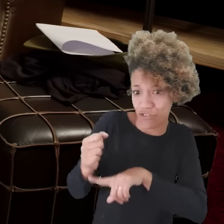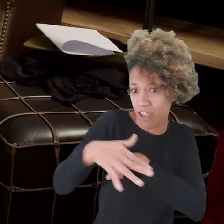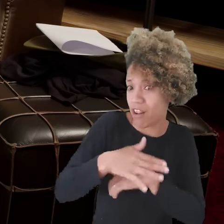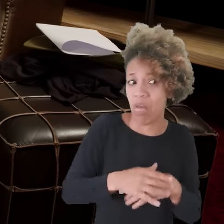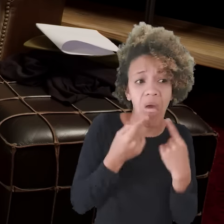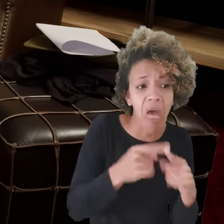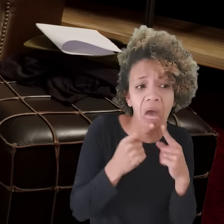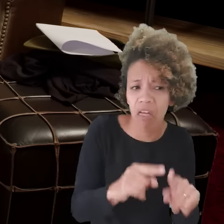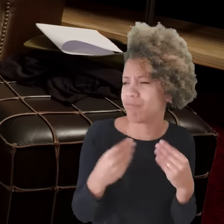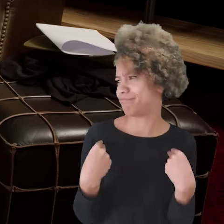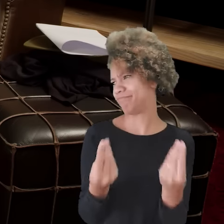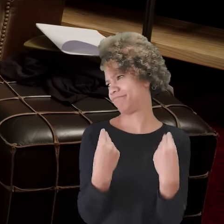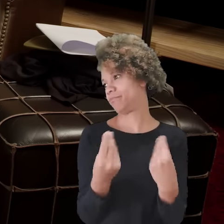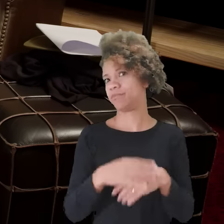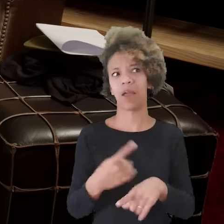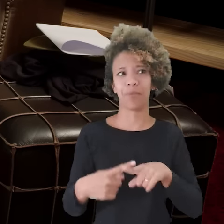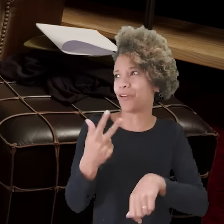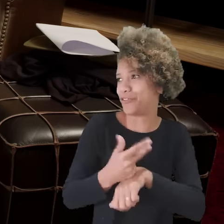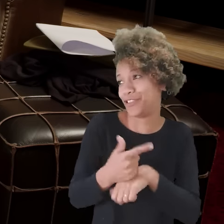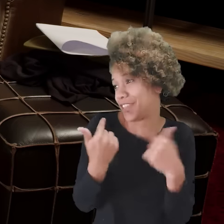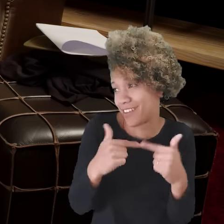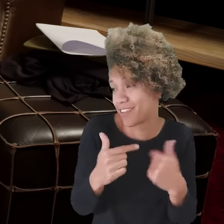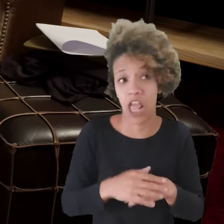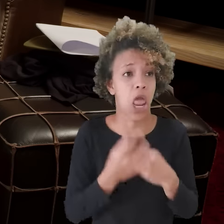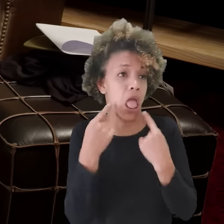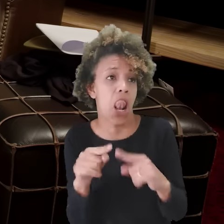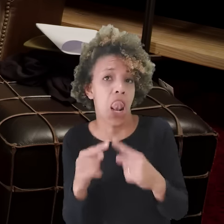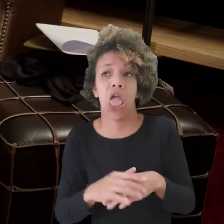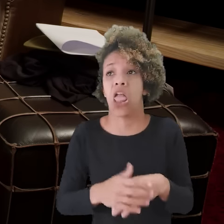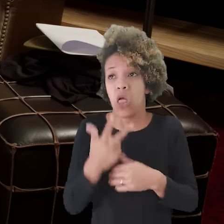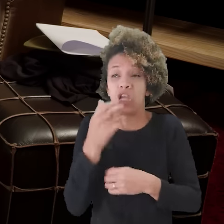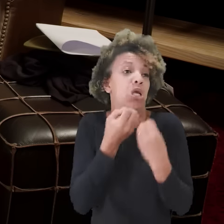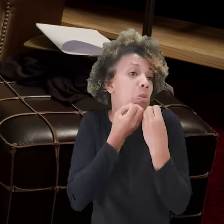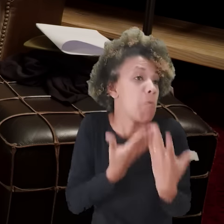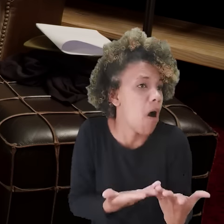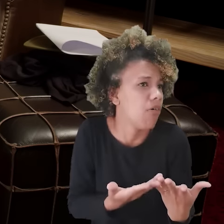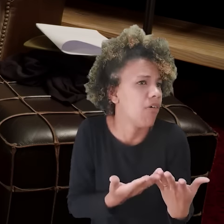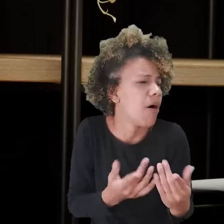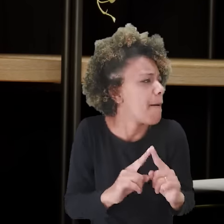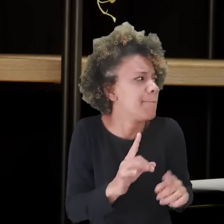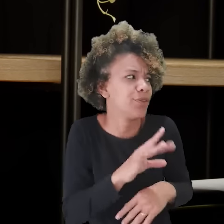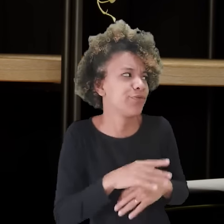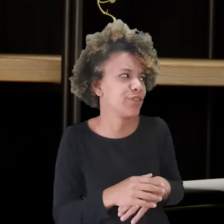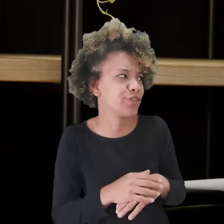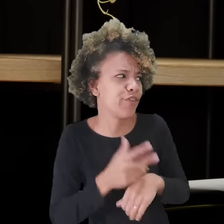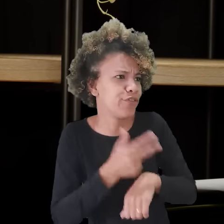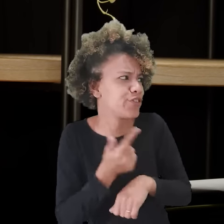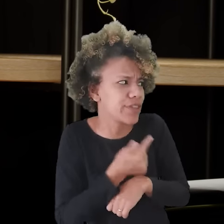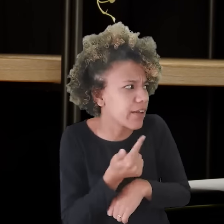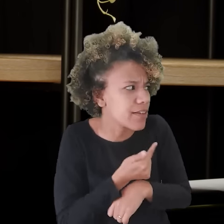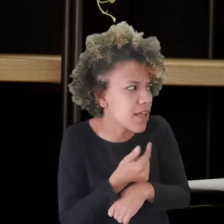ele falou no mal do meu vídeo e meu vídeo porque o vídeo era engraçado né e ele falou no mal e o povo eu tô achando bom tá ligado mas nem só sobre